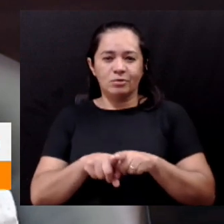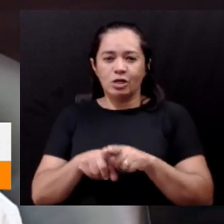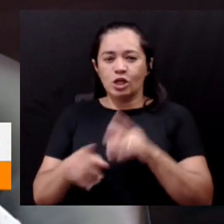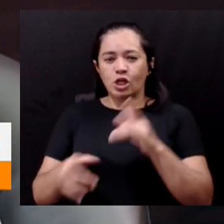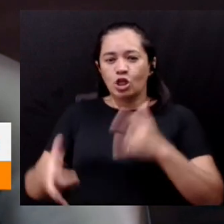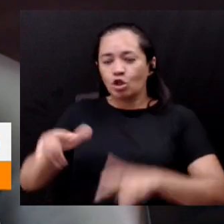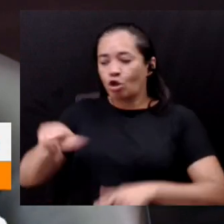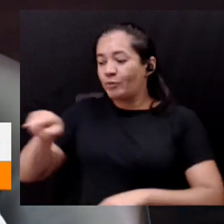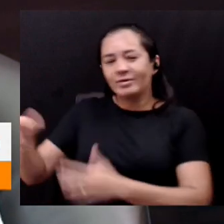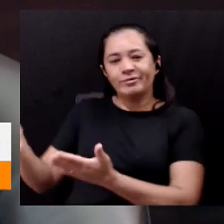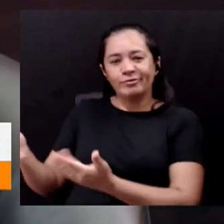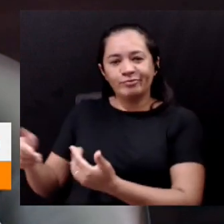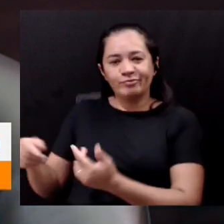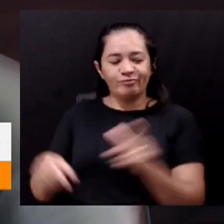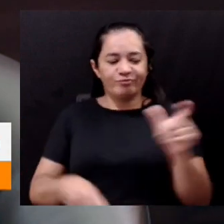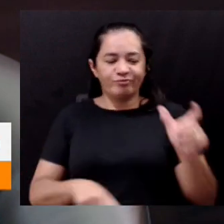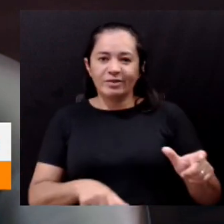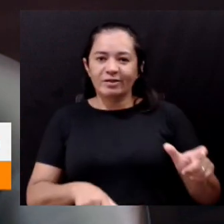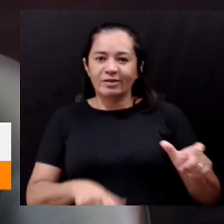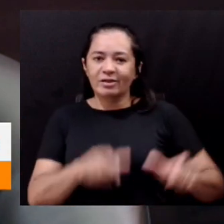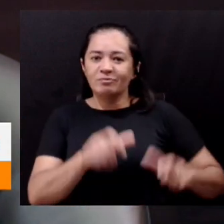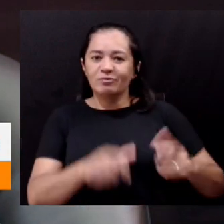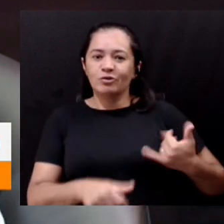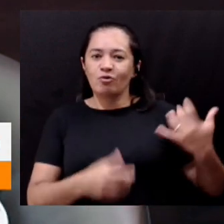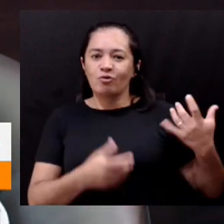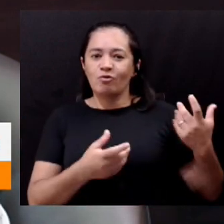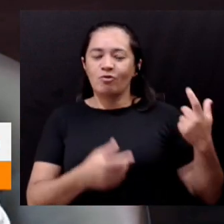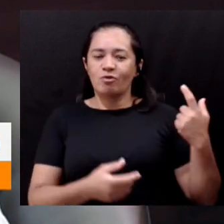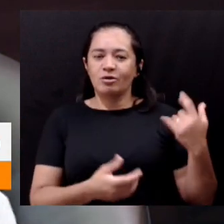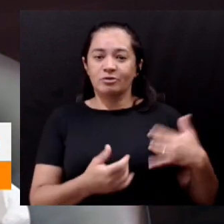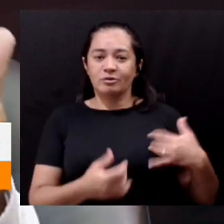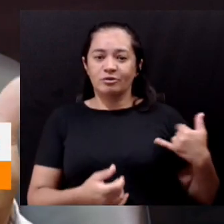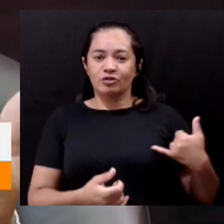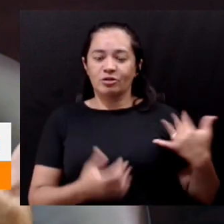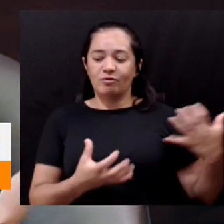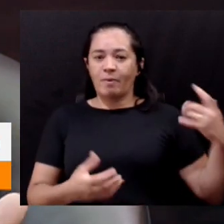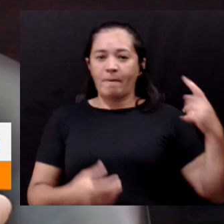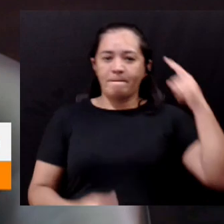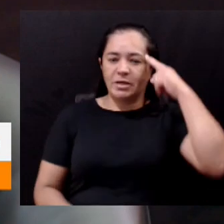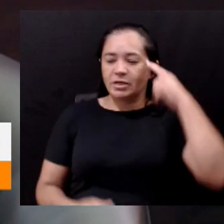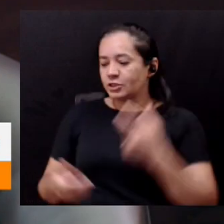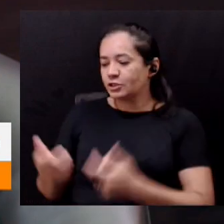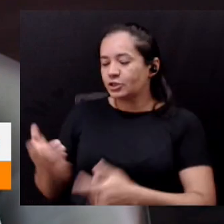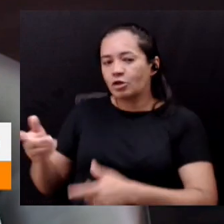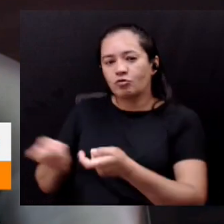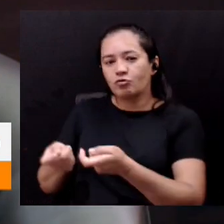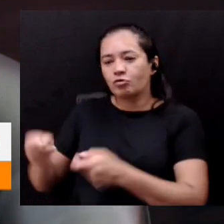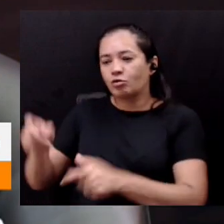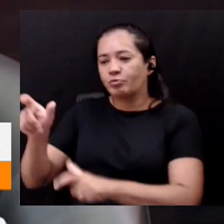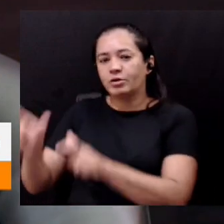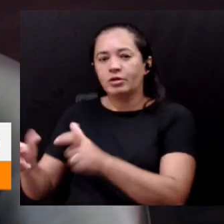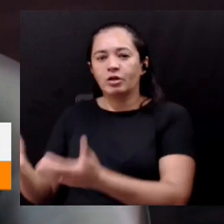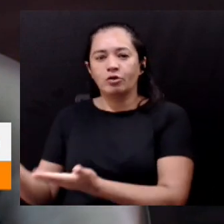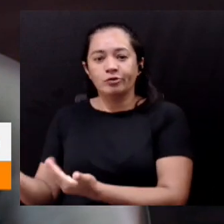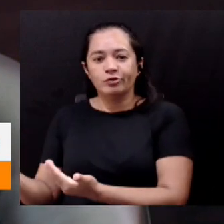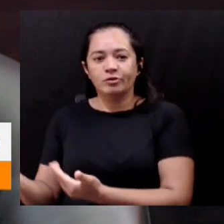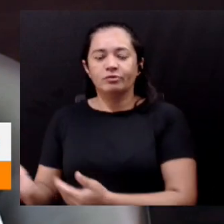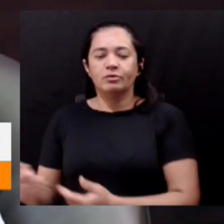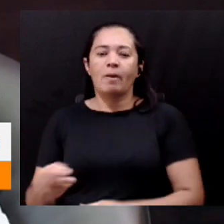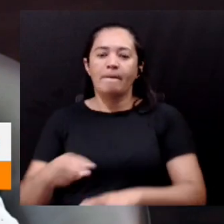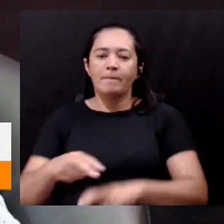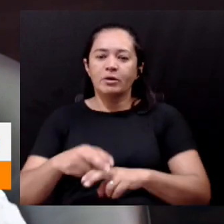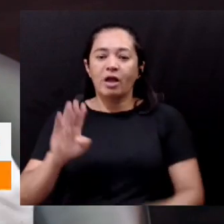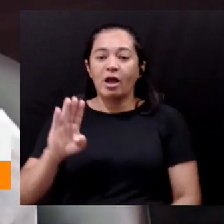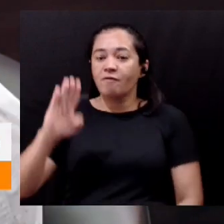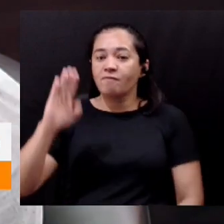ela acentua assim, de tal forma essa falsa ilusão de poder, essa falsa ilusão de que